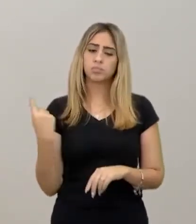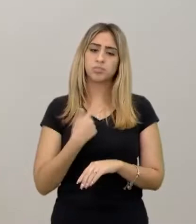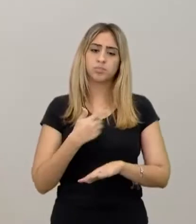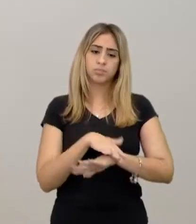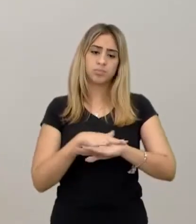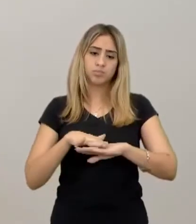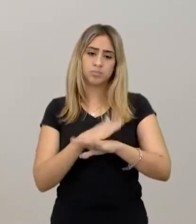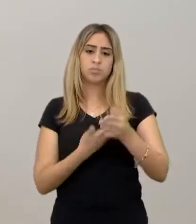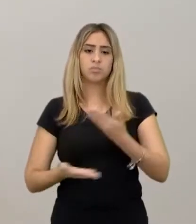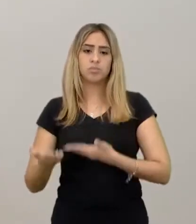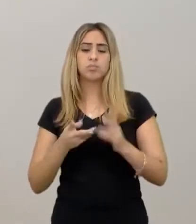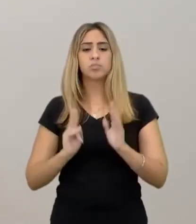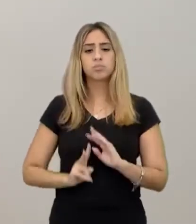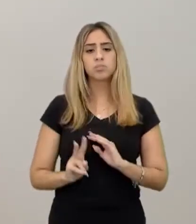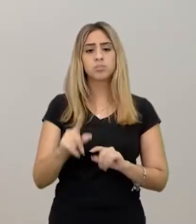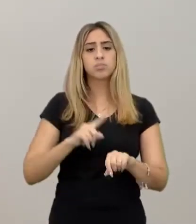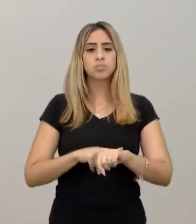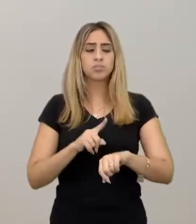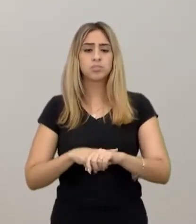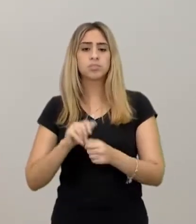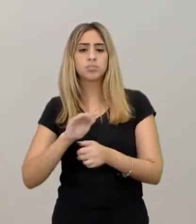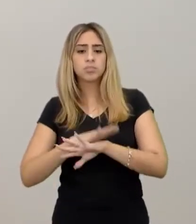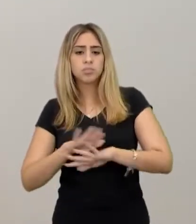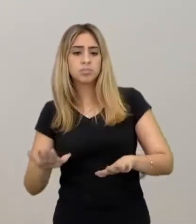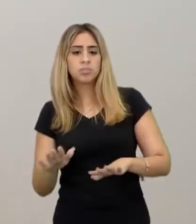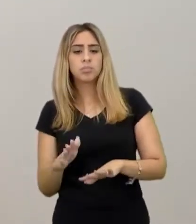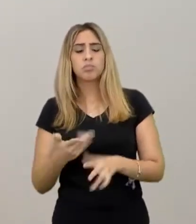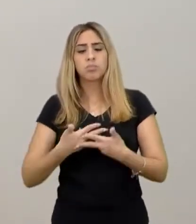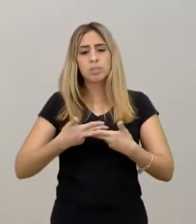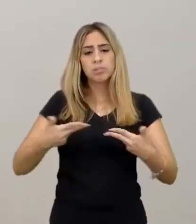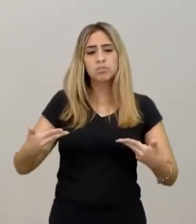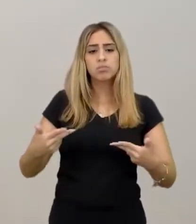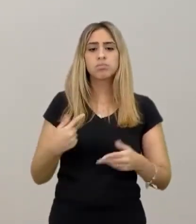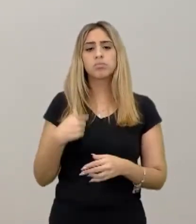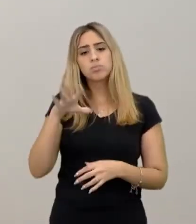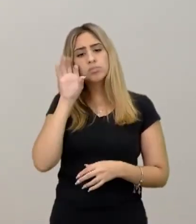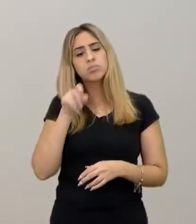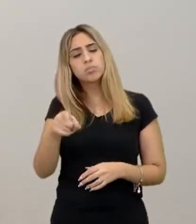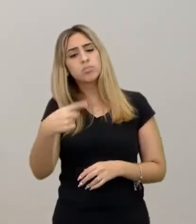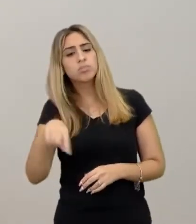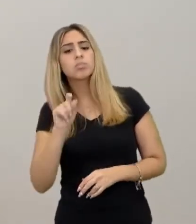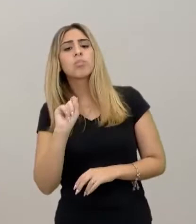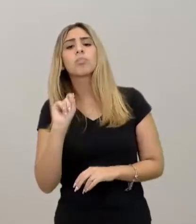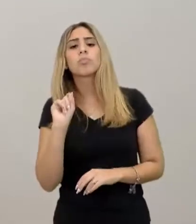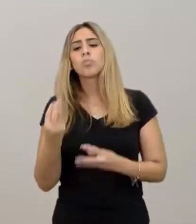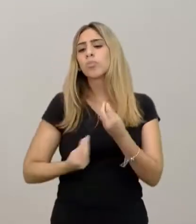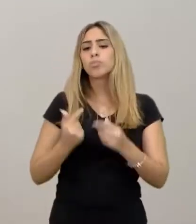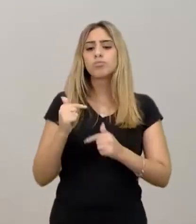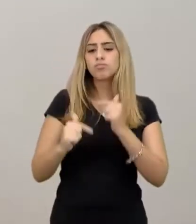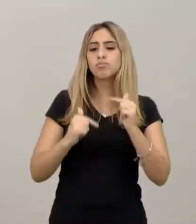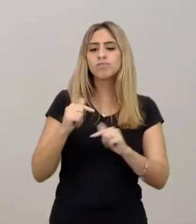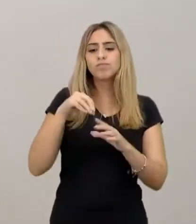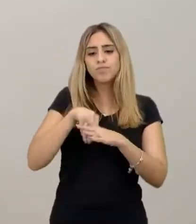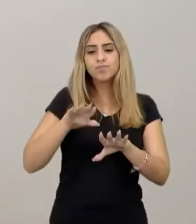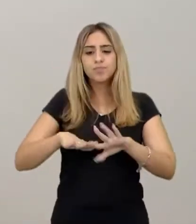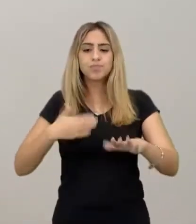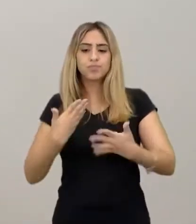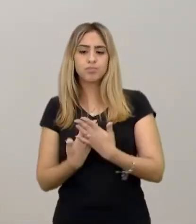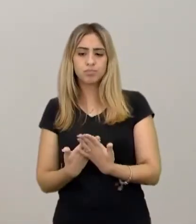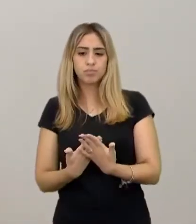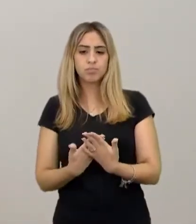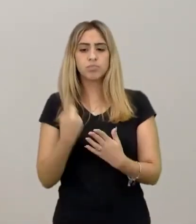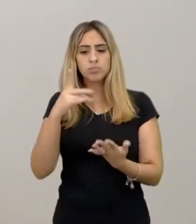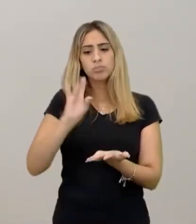vamos conversar, assim, é mesmo um momento de quebrar o gelo. E nós queremos ouvir de vocês, estudantes, como que funciona aí na sua escola, na